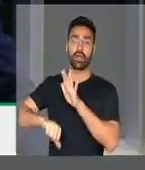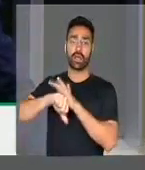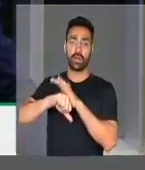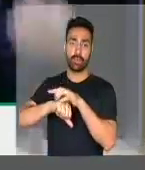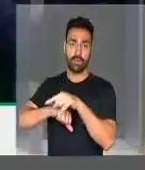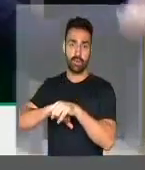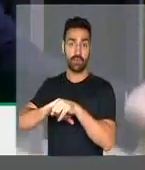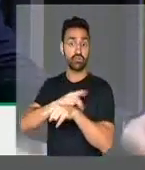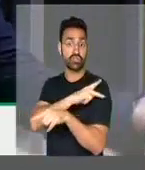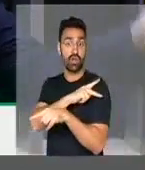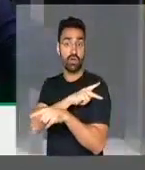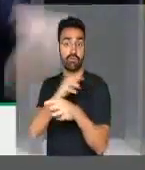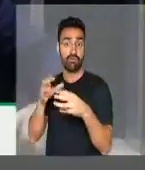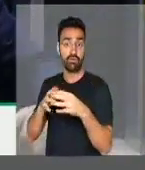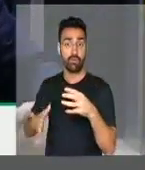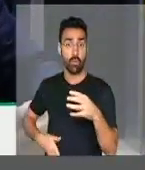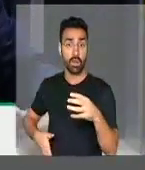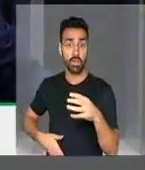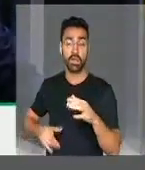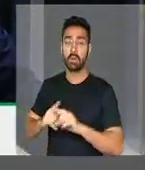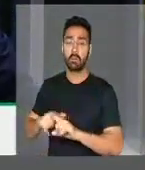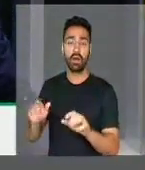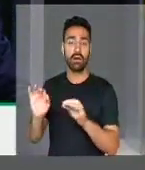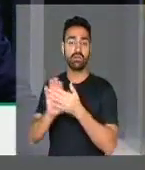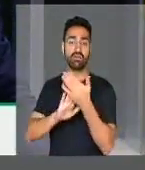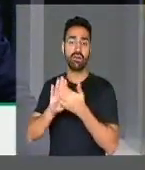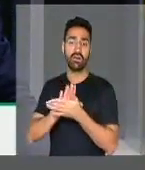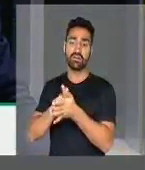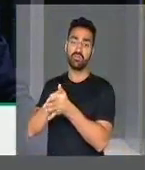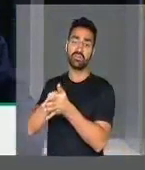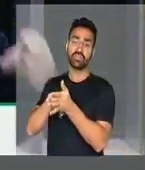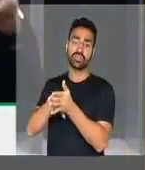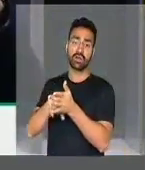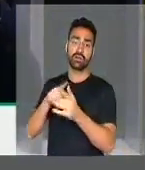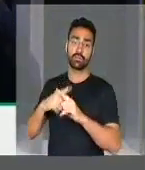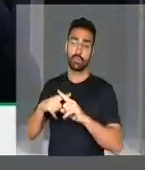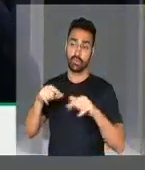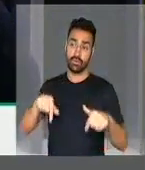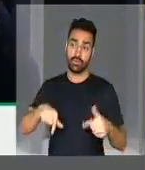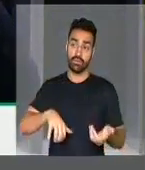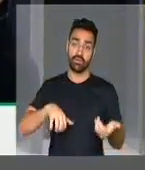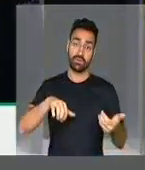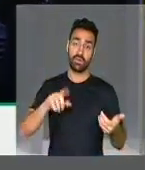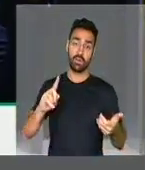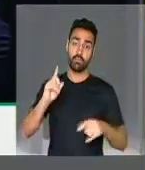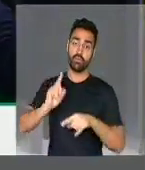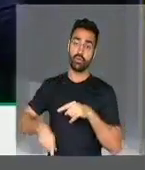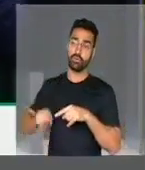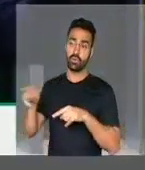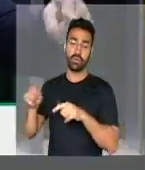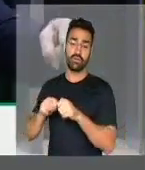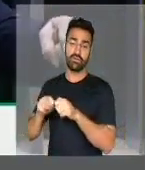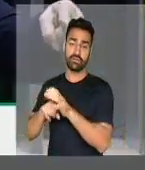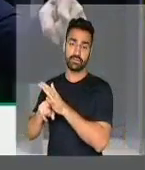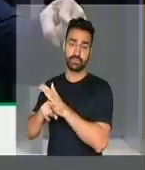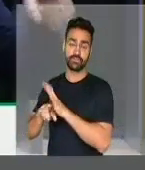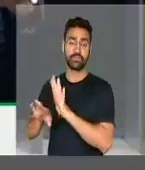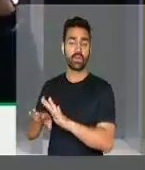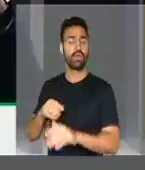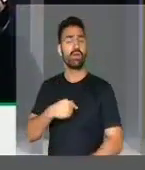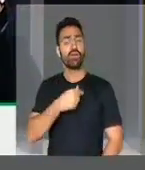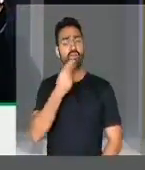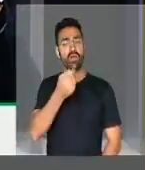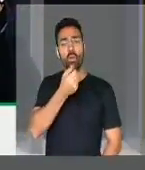e que não é investigado por uma decisão desse poder me referi o elevado porque foi cobrir